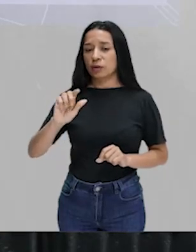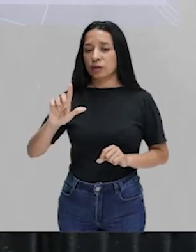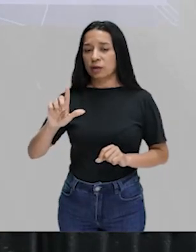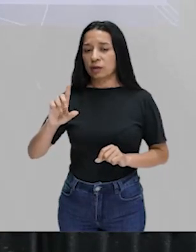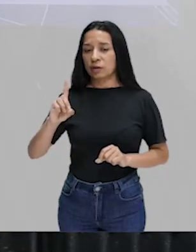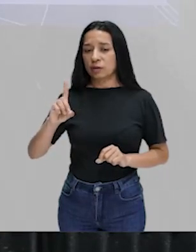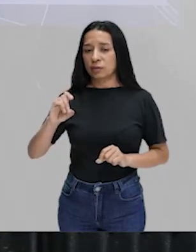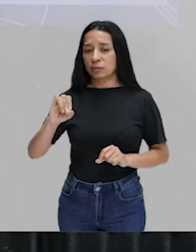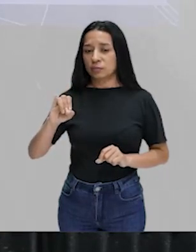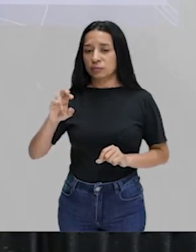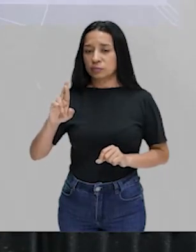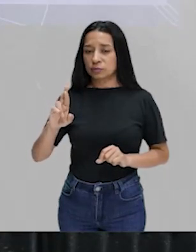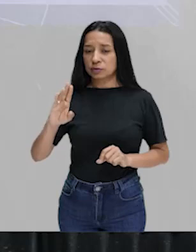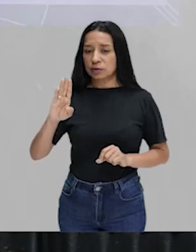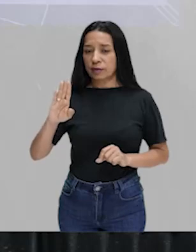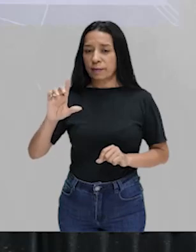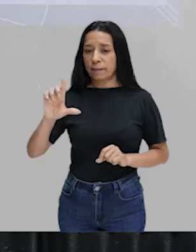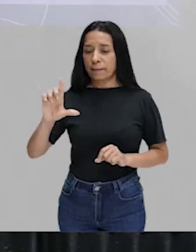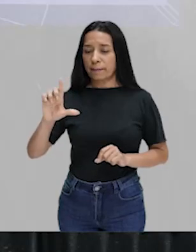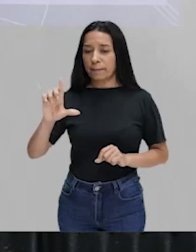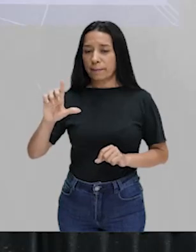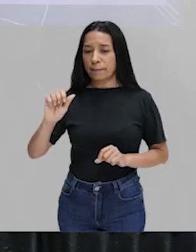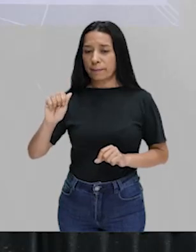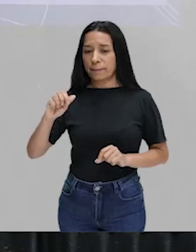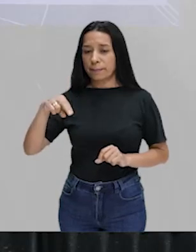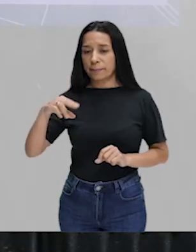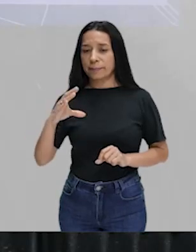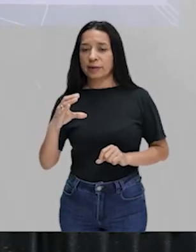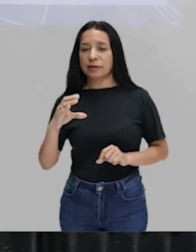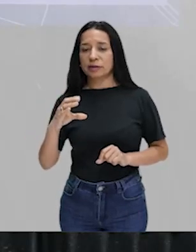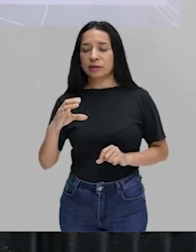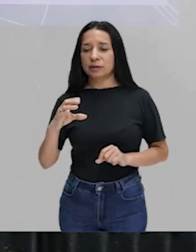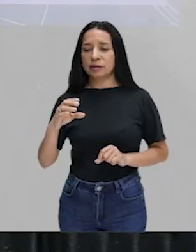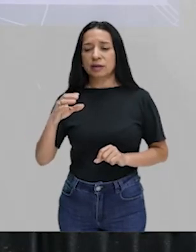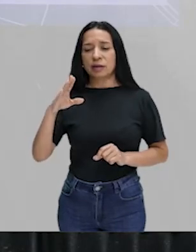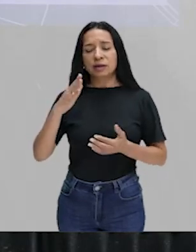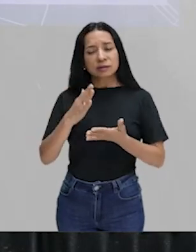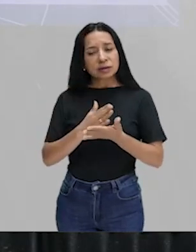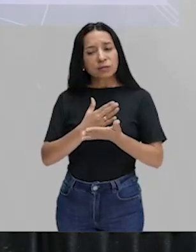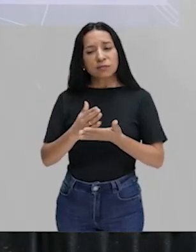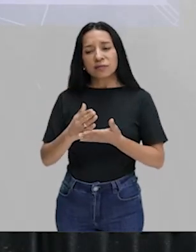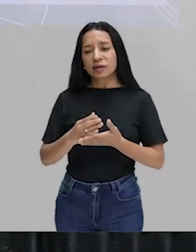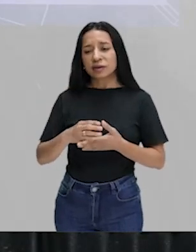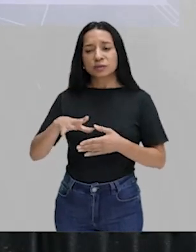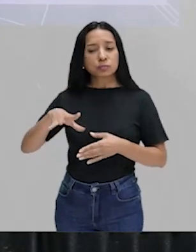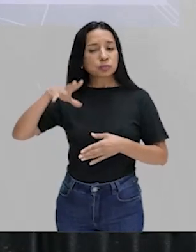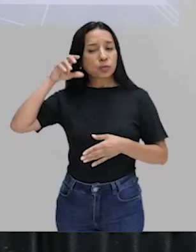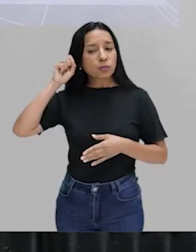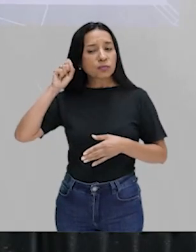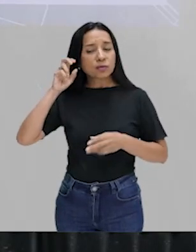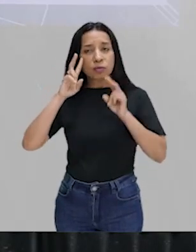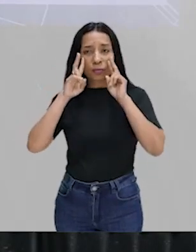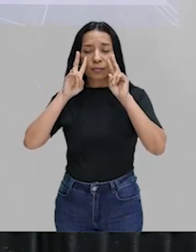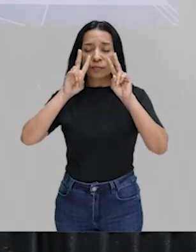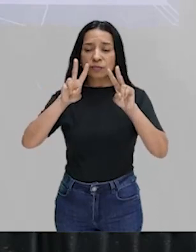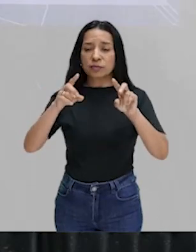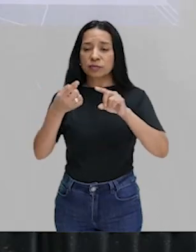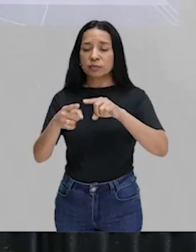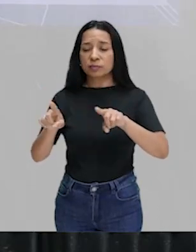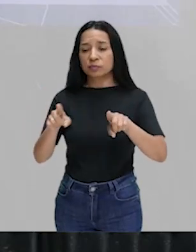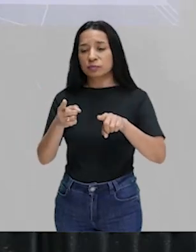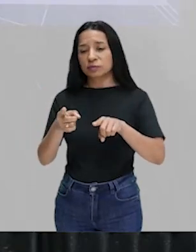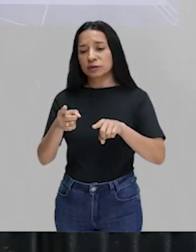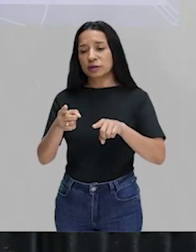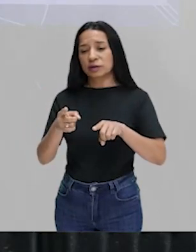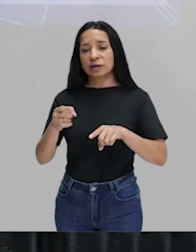ela é uma música interessante, marcante e muito tocada também em